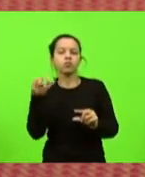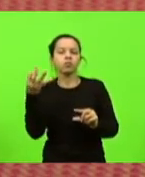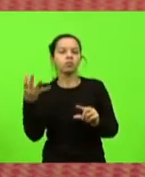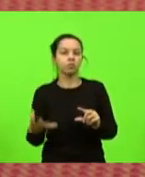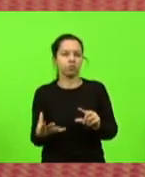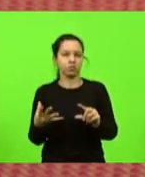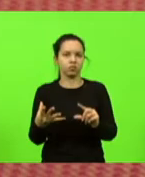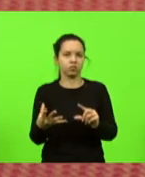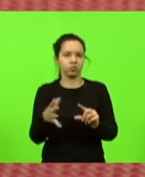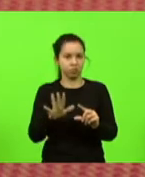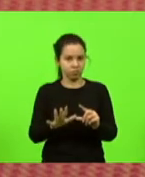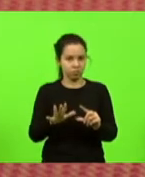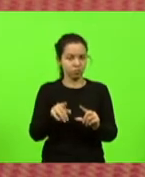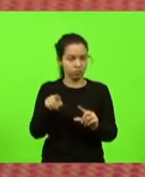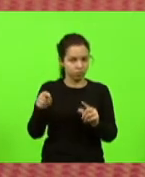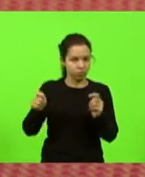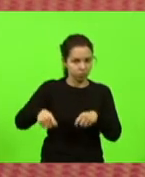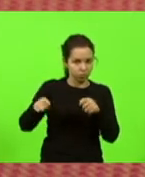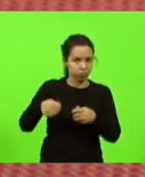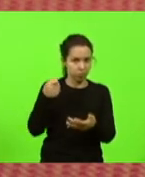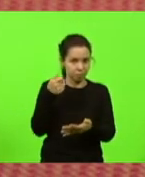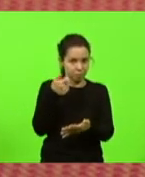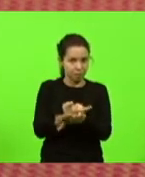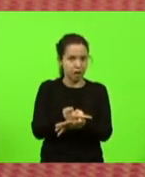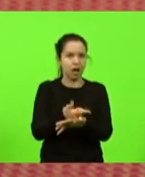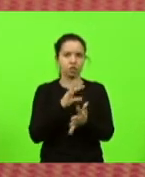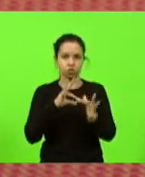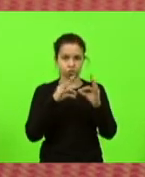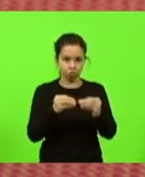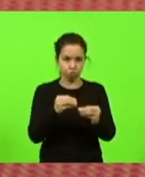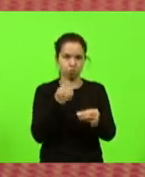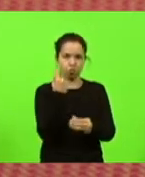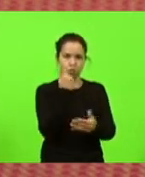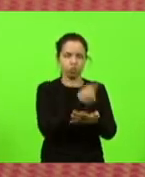Mas quem tem condições de pagar à vista, tem redução de tanto. Esse ele está